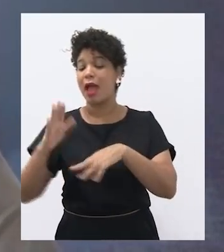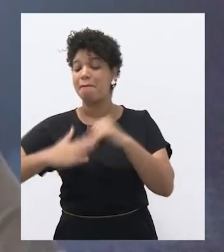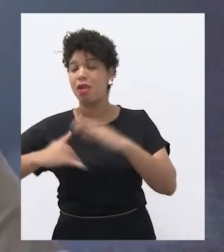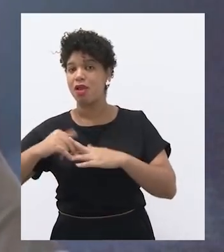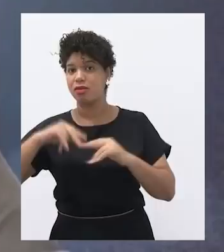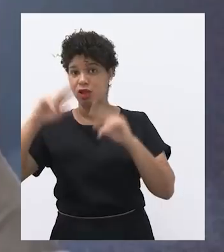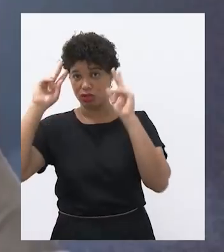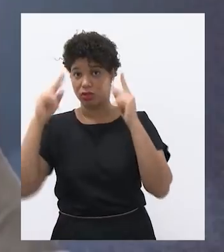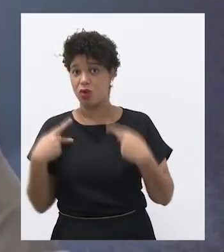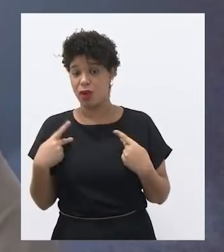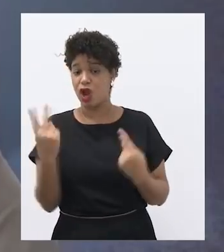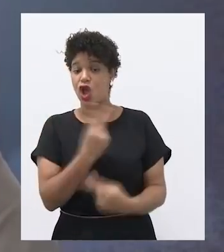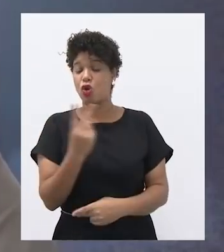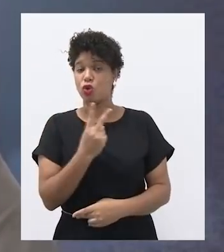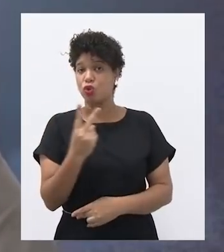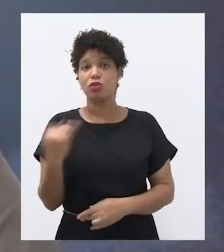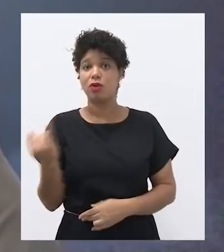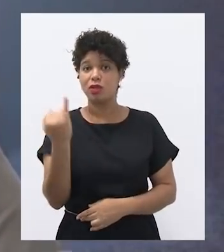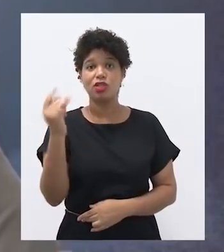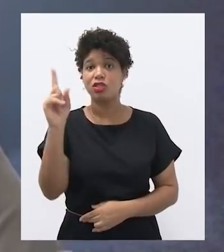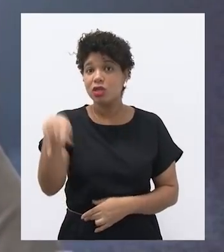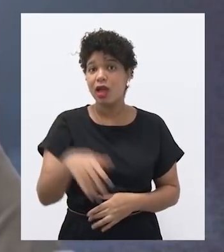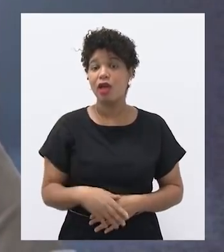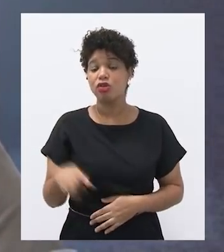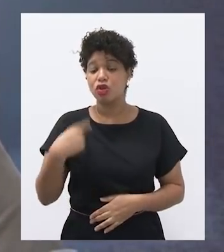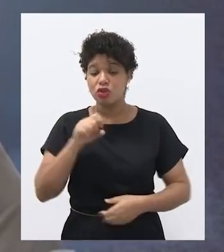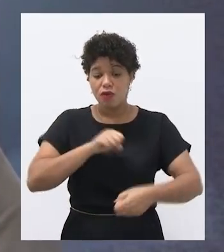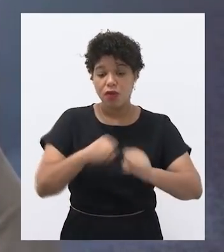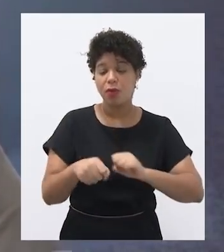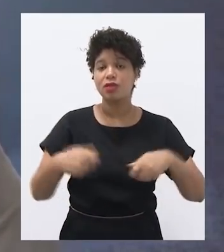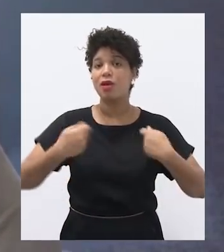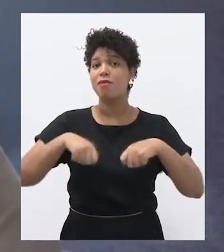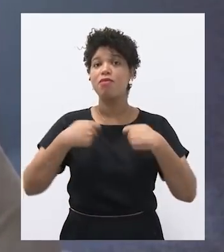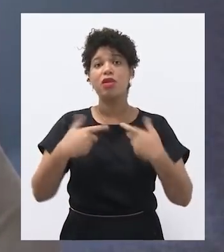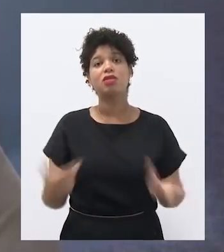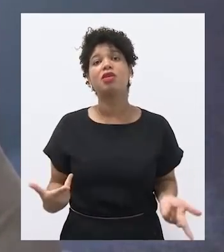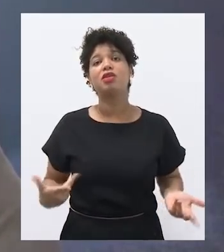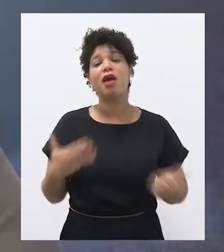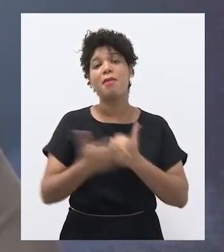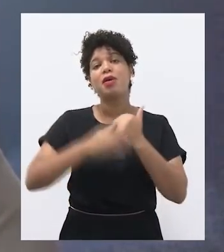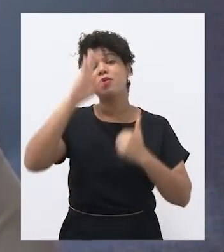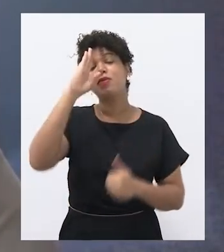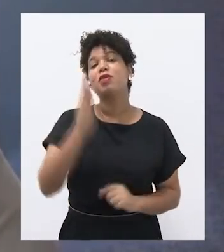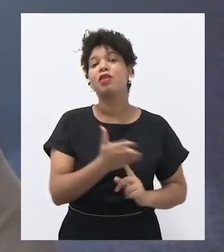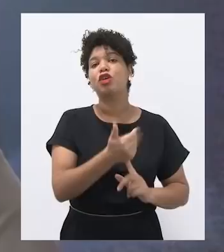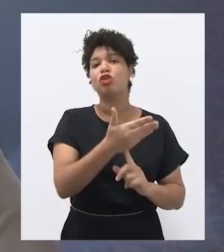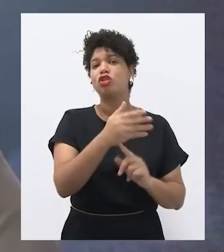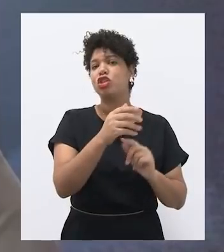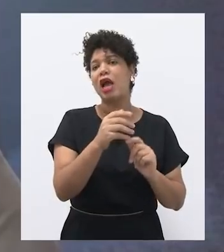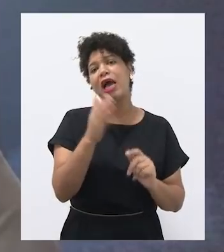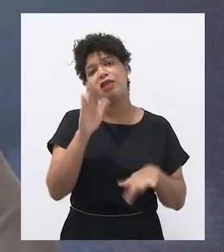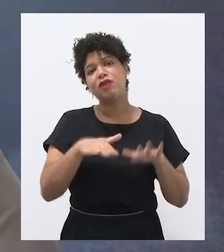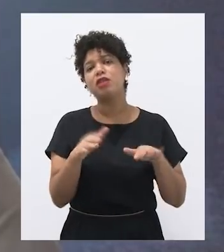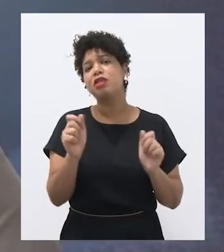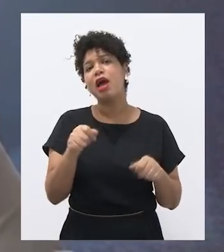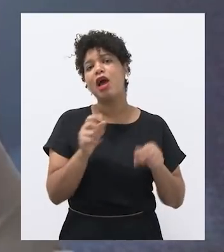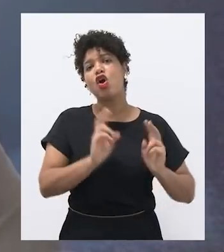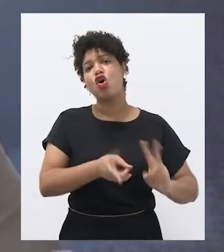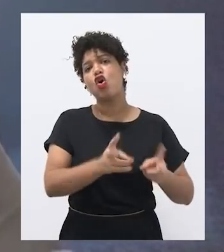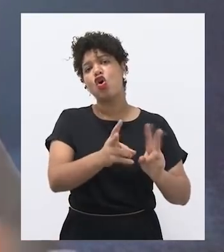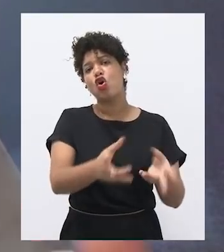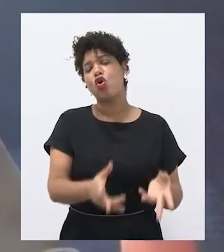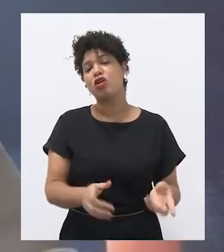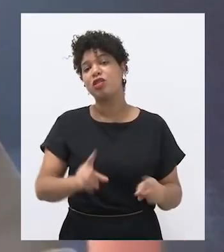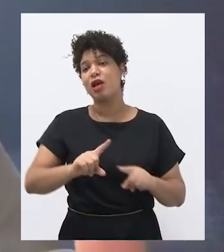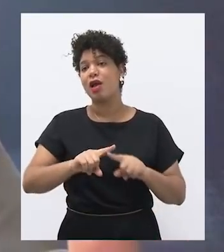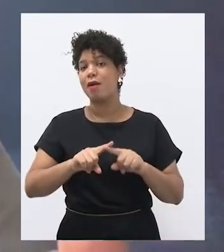Então, sob o ponto de vista de formação, a base tecnológica pode ser a mesma, no caso da educação,